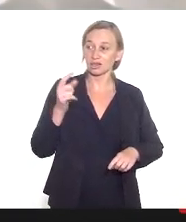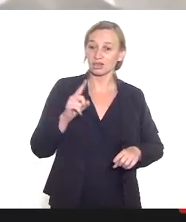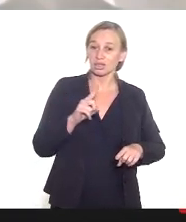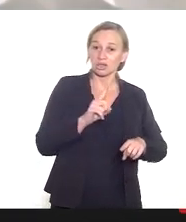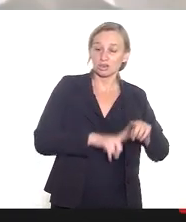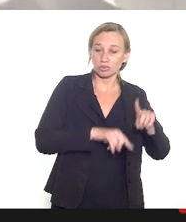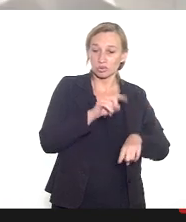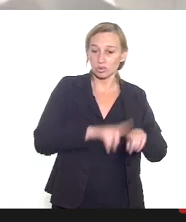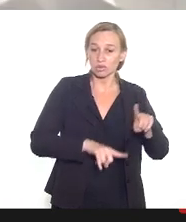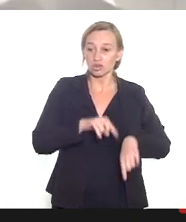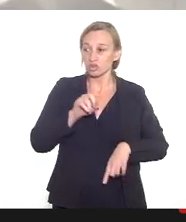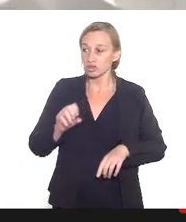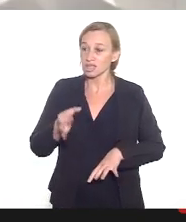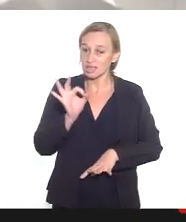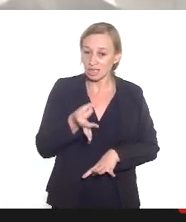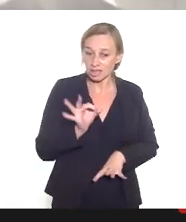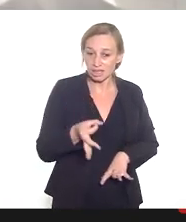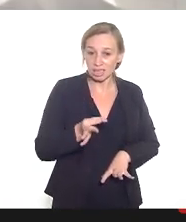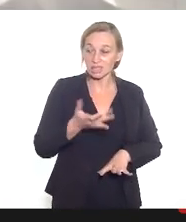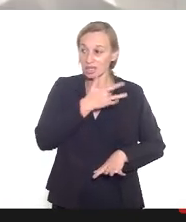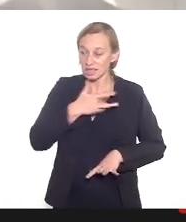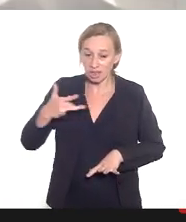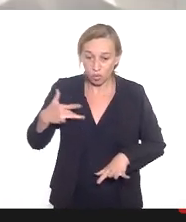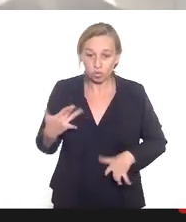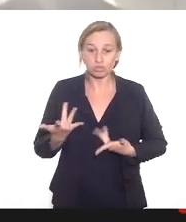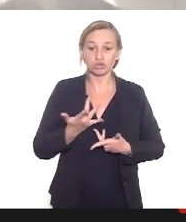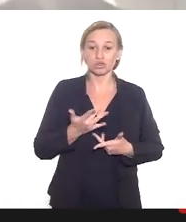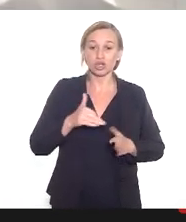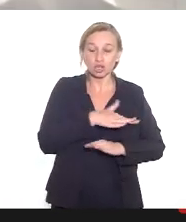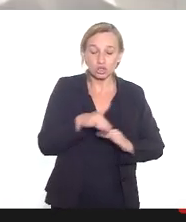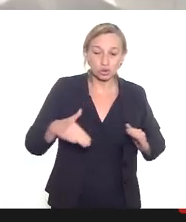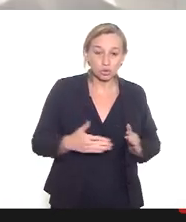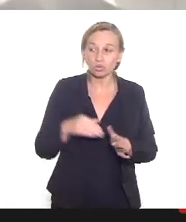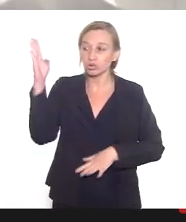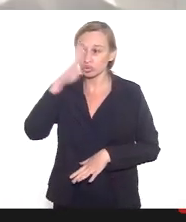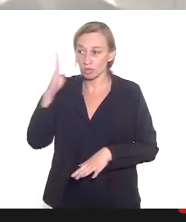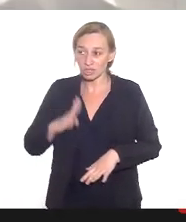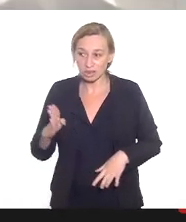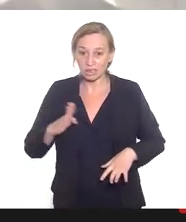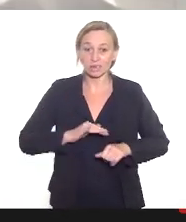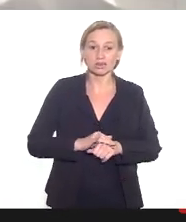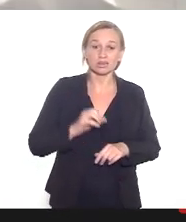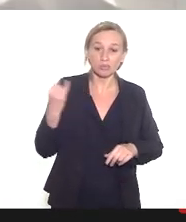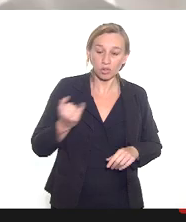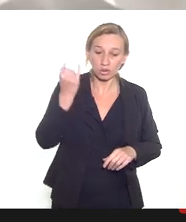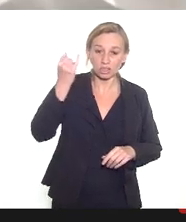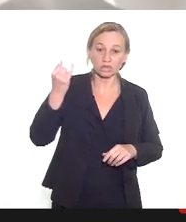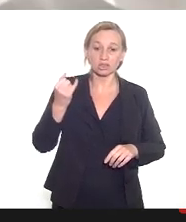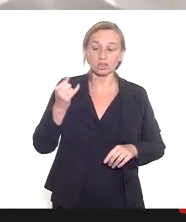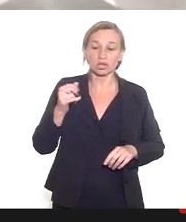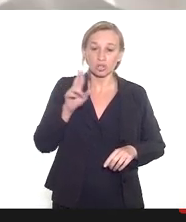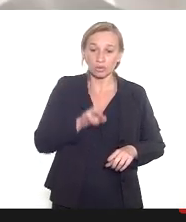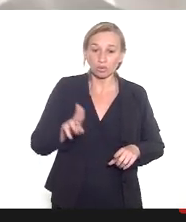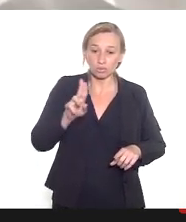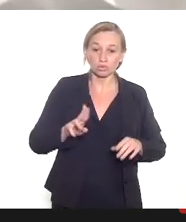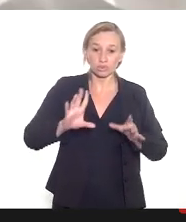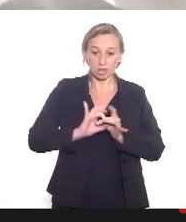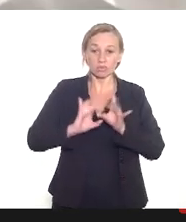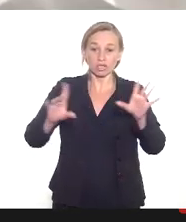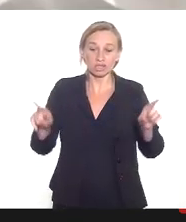de garantia da Saúde de todos os brasileiros esse importante instrumento da Democracia